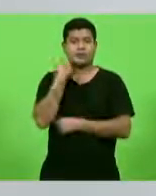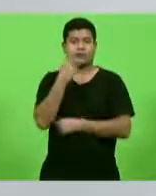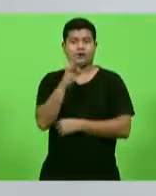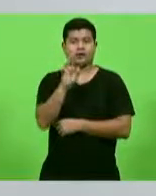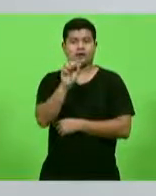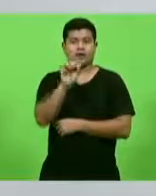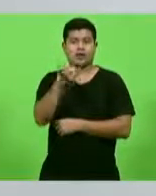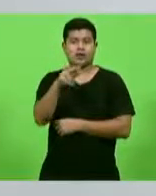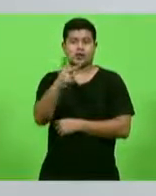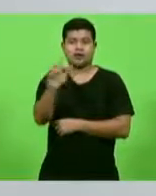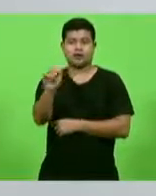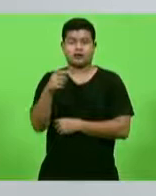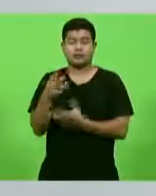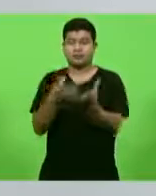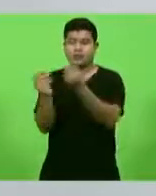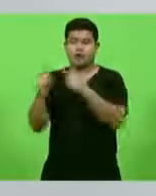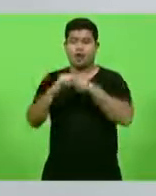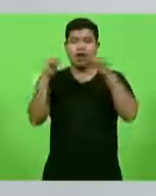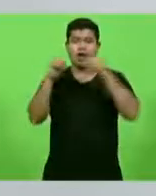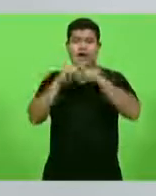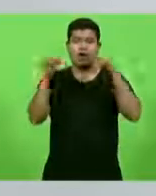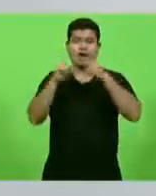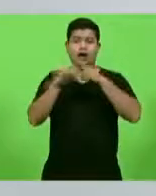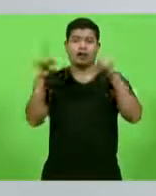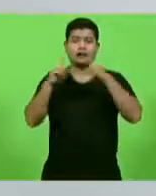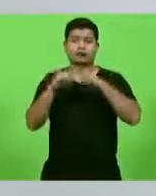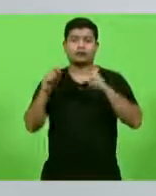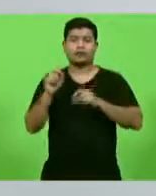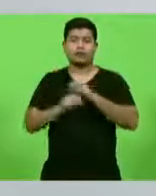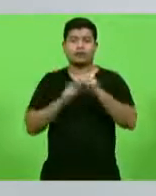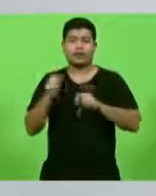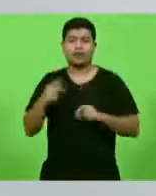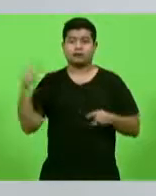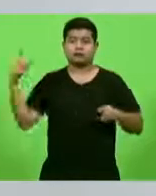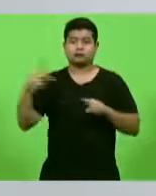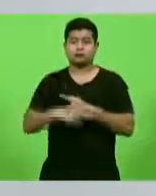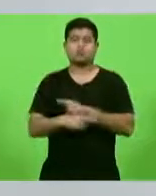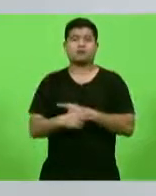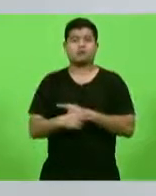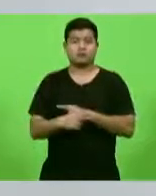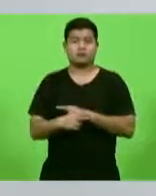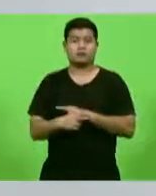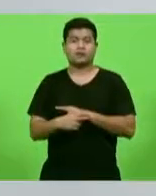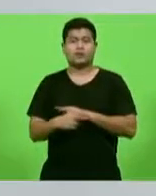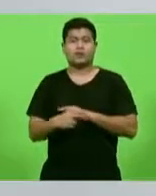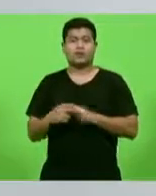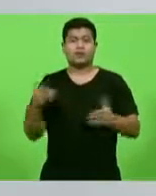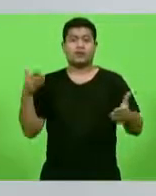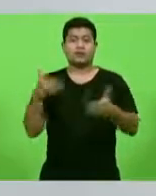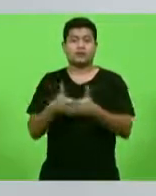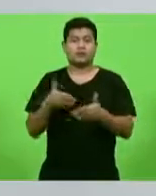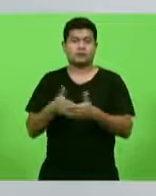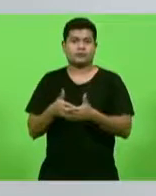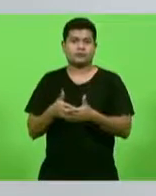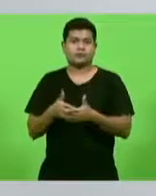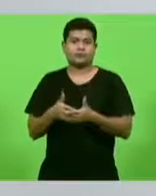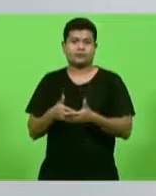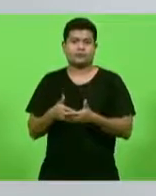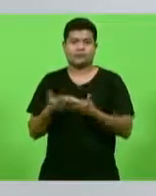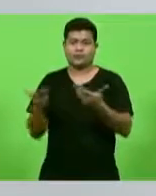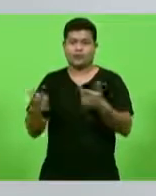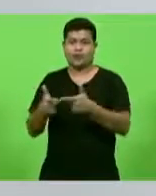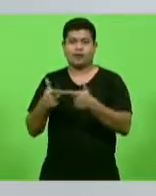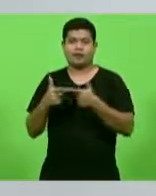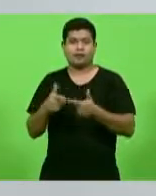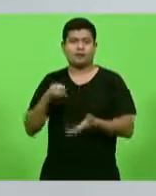eles reclamavam nas redes sociais do corte significativo da pesca da tainha, da licença para a